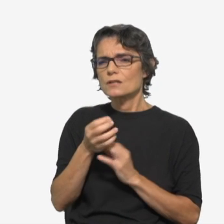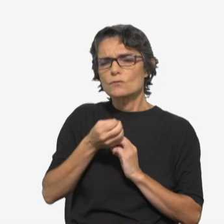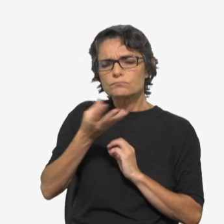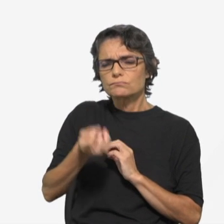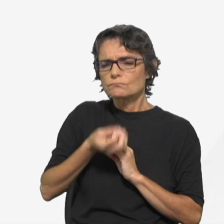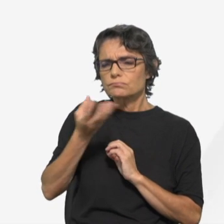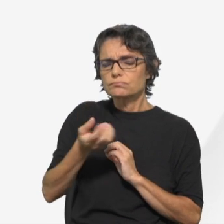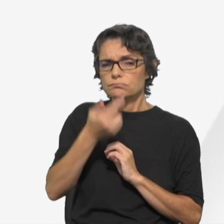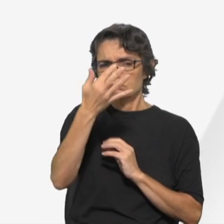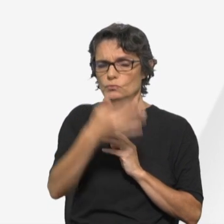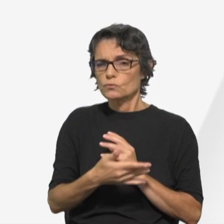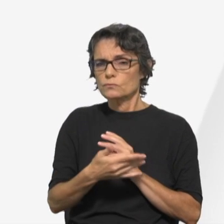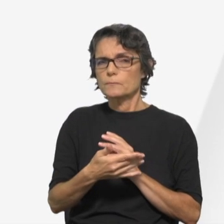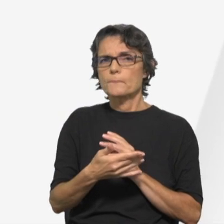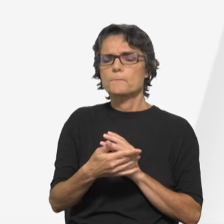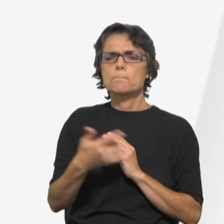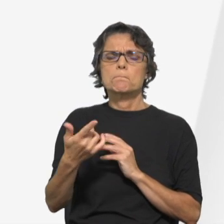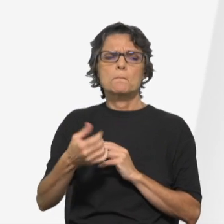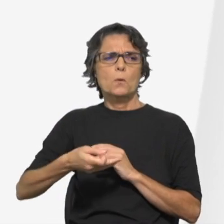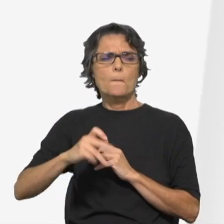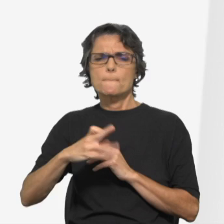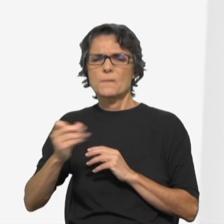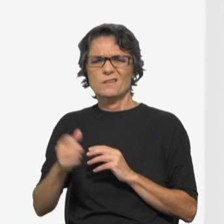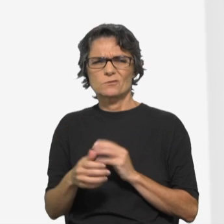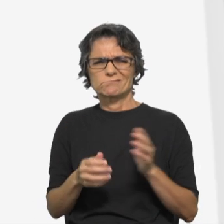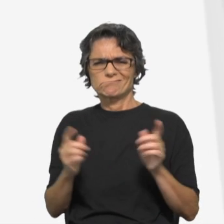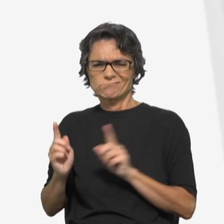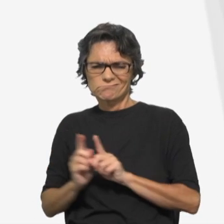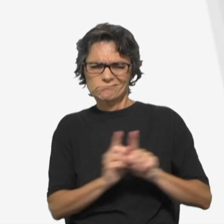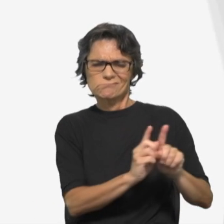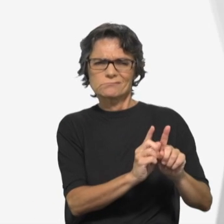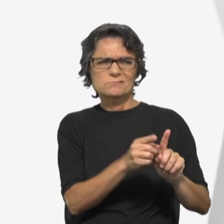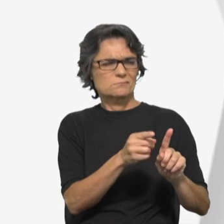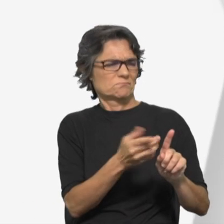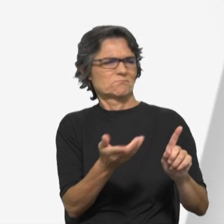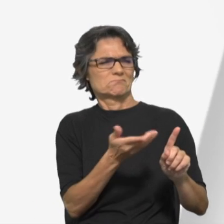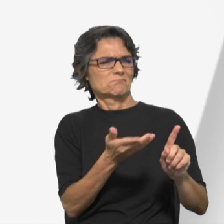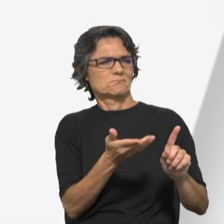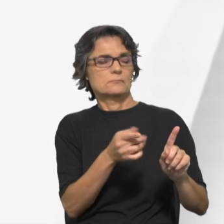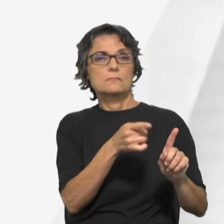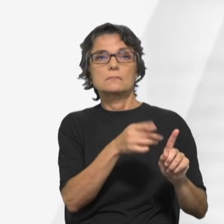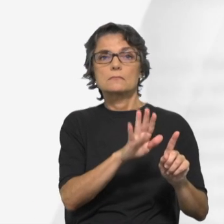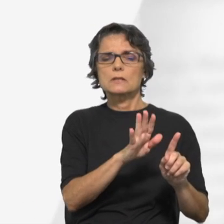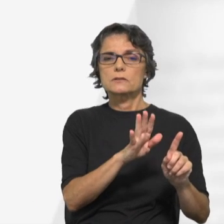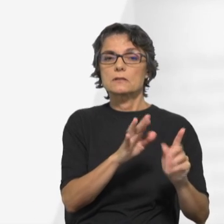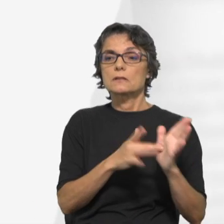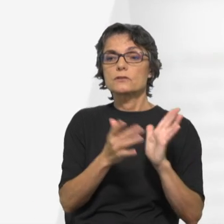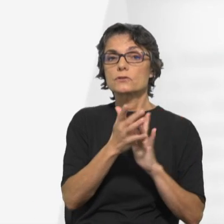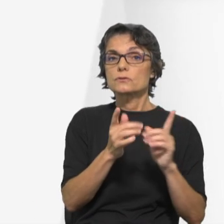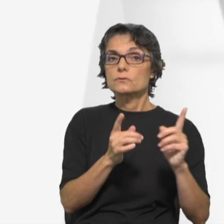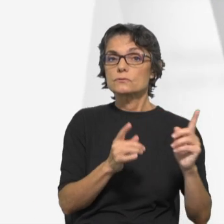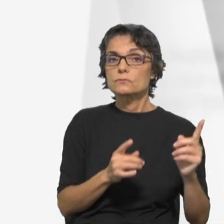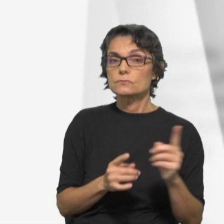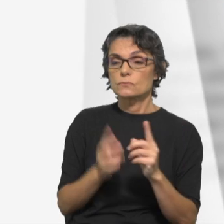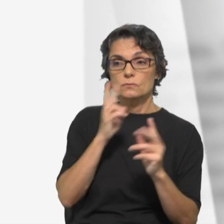coisas. Então, Pedro tomou-o à parte e começou a contestá-lo. Mas Jesus, voltando-se